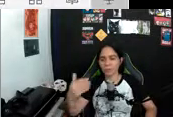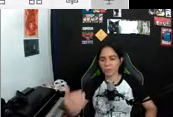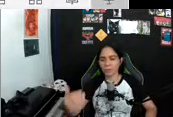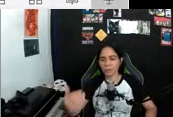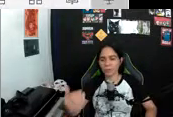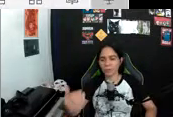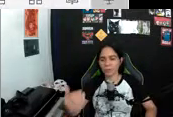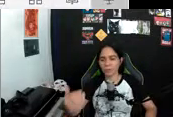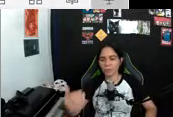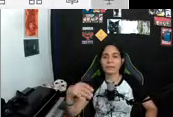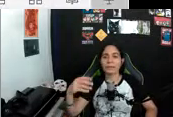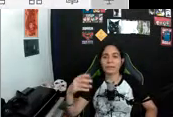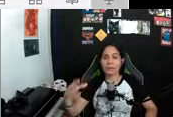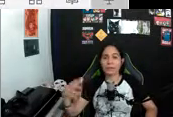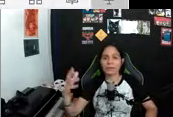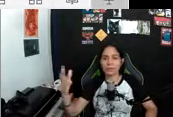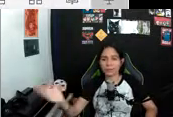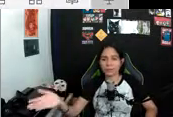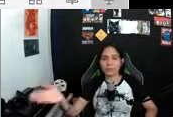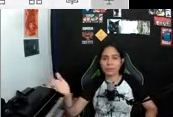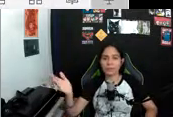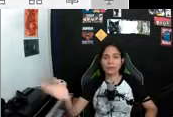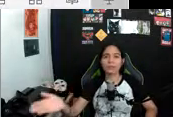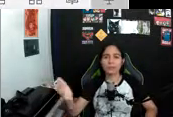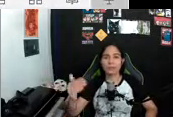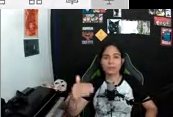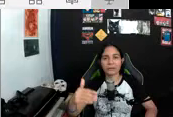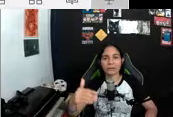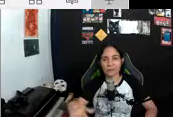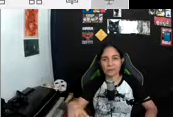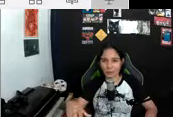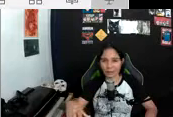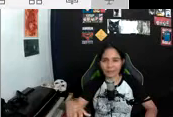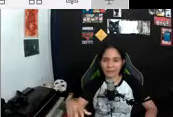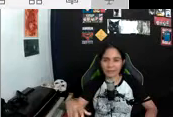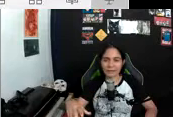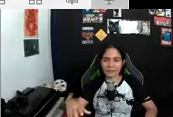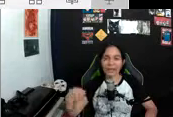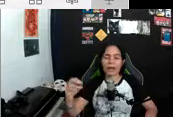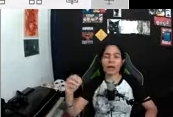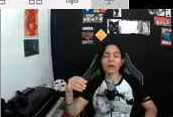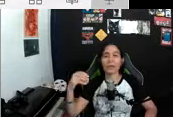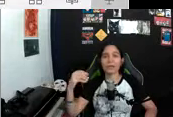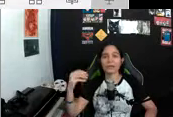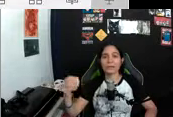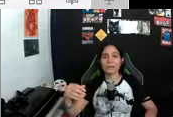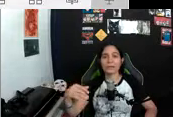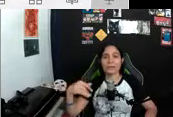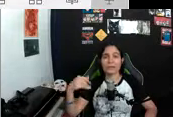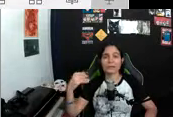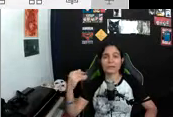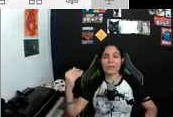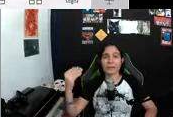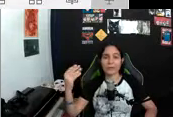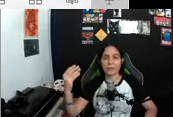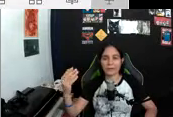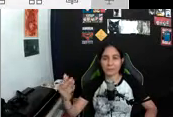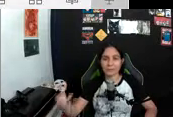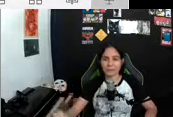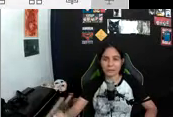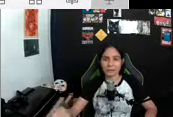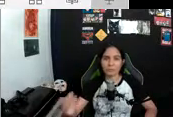seu diploma, né, ele tem autorização de atuação nesses outros países. Algumas vezes é